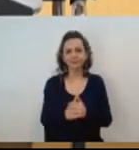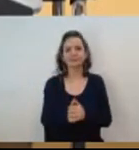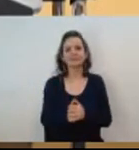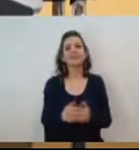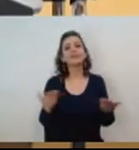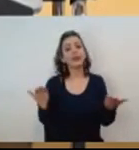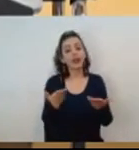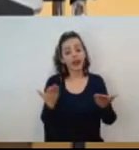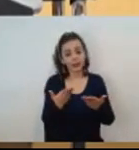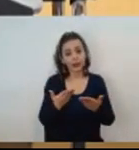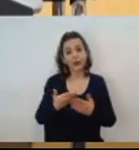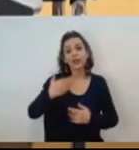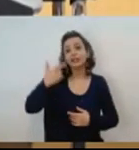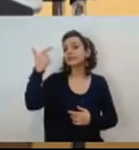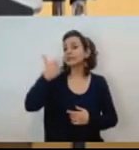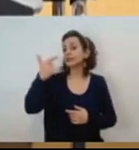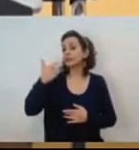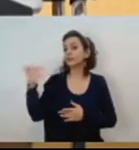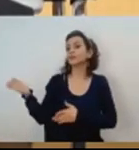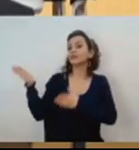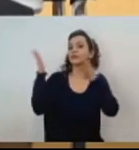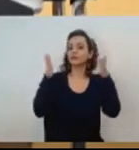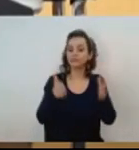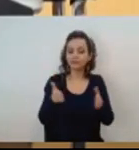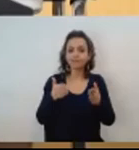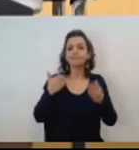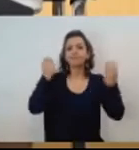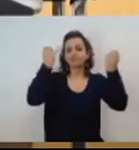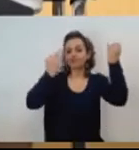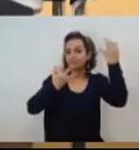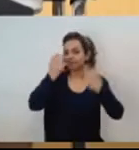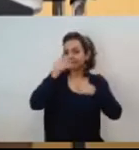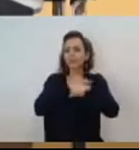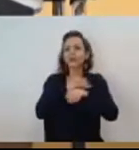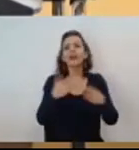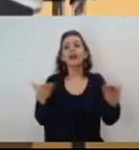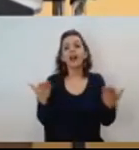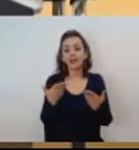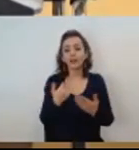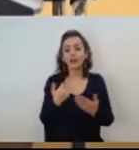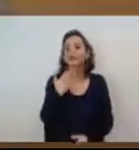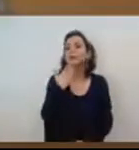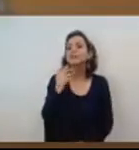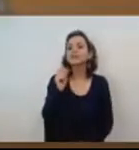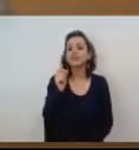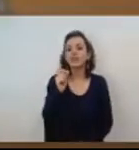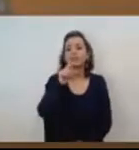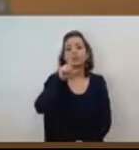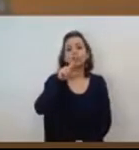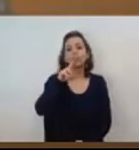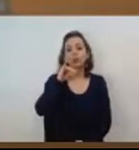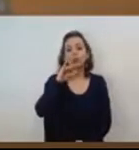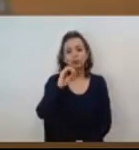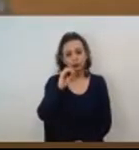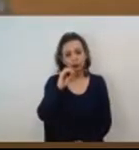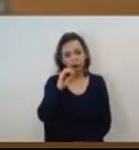segundo o painel e por segundo o pai e eu vou pedir é para o Lúcio voltar aqui a gente vai cortar